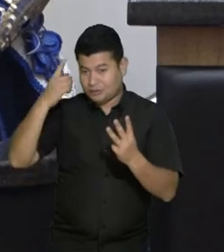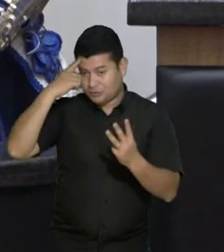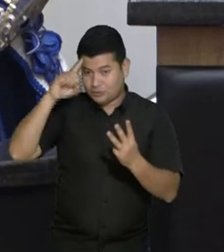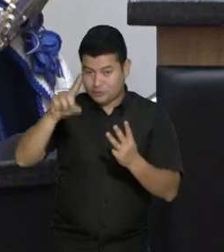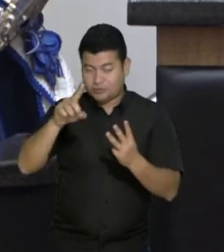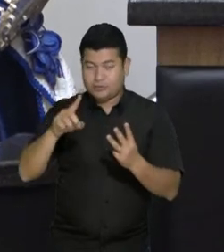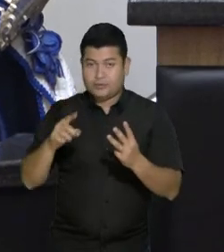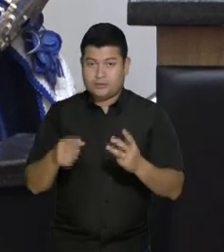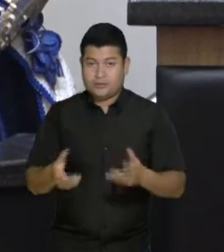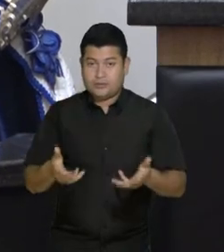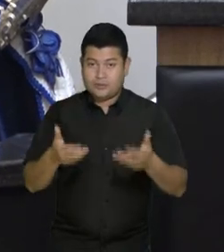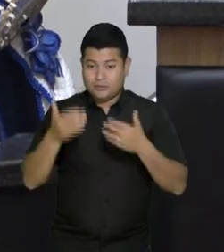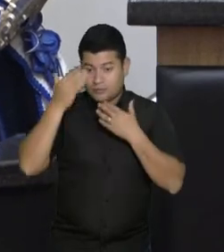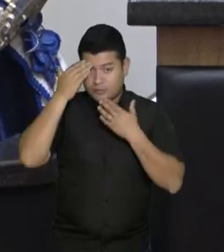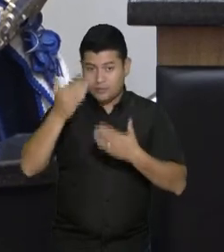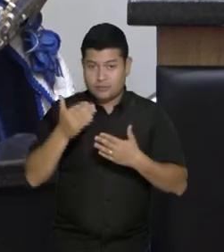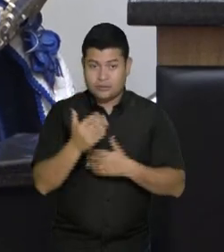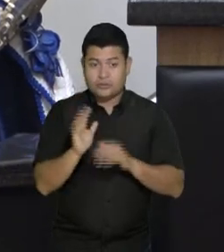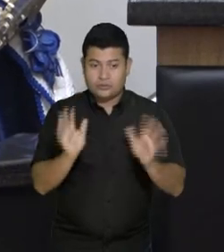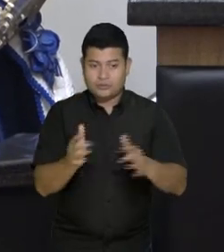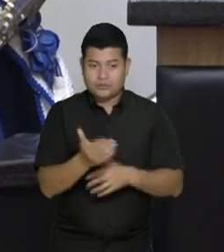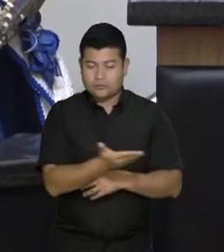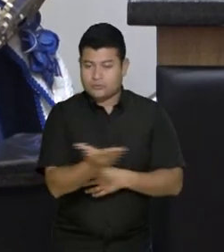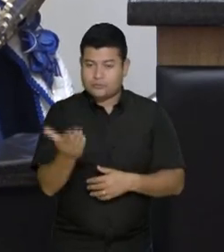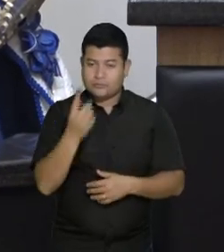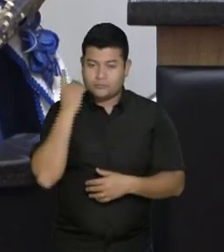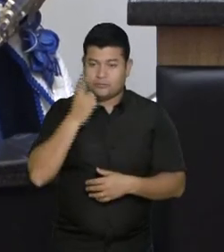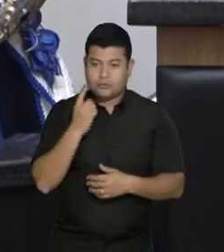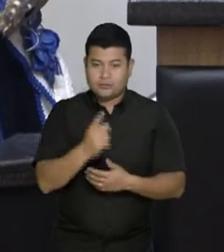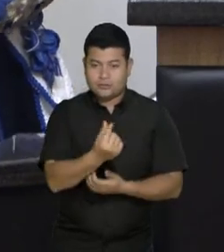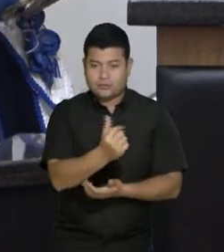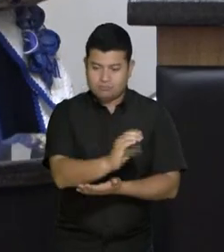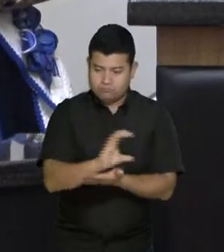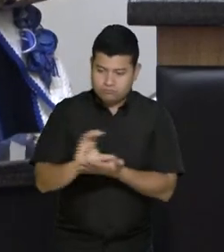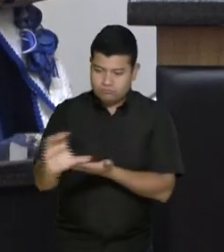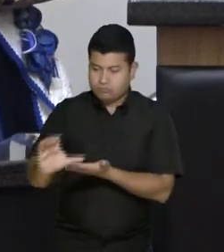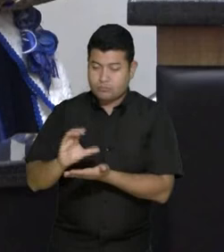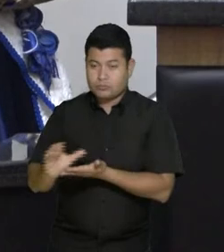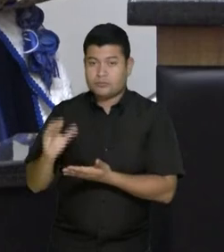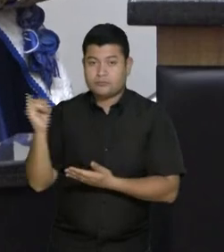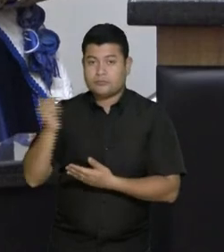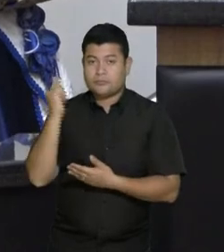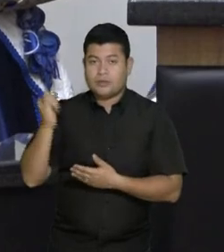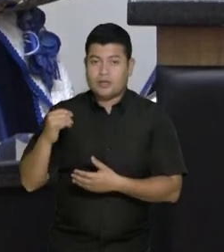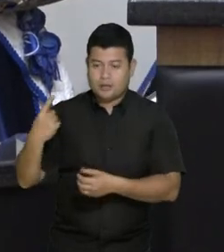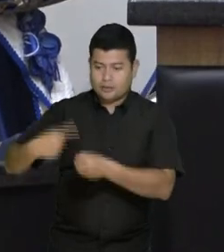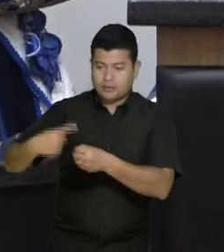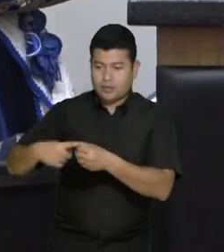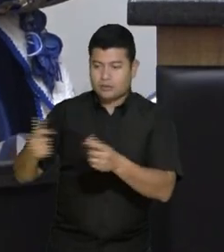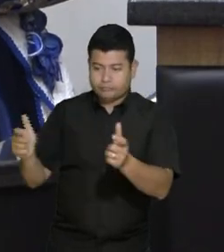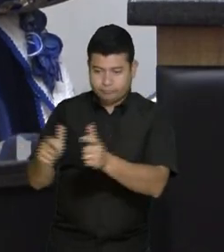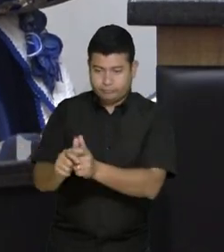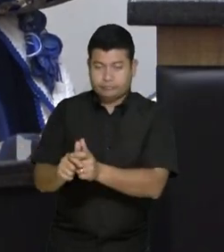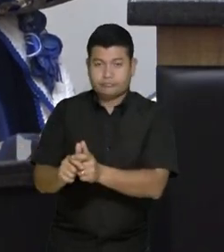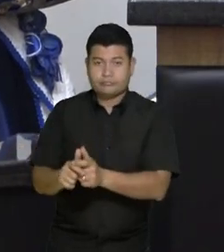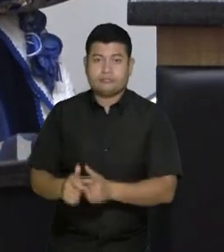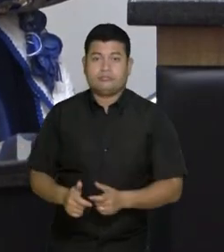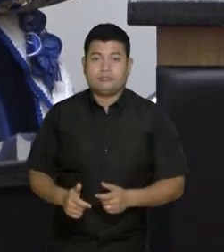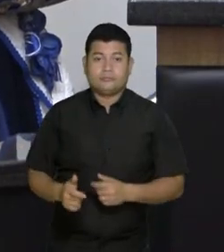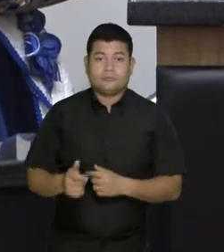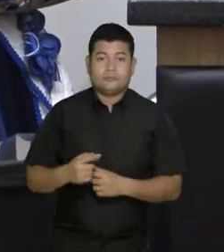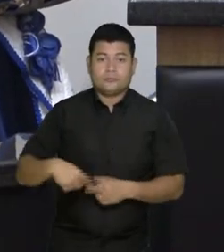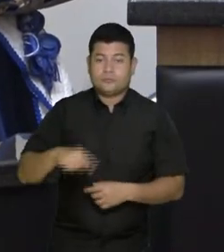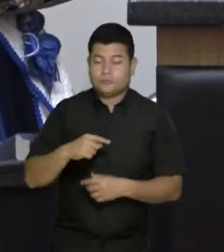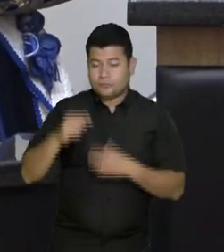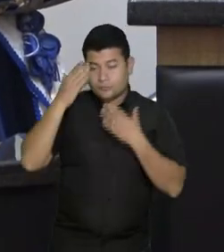deputados que já nos destinaram recursos para o nosso município. Bem importante, nosso município é um município pequeno e a gente agradece